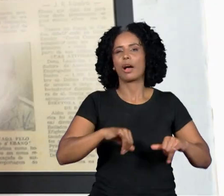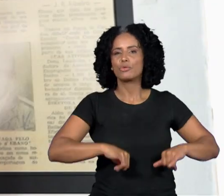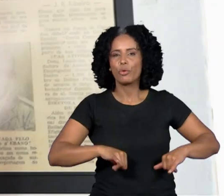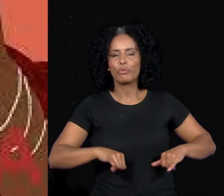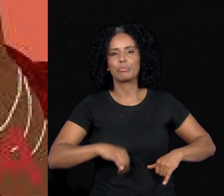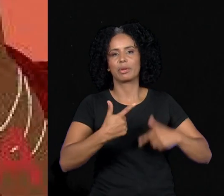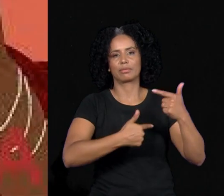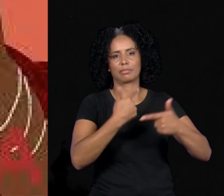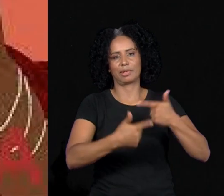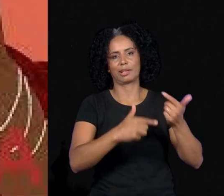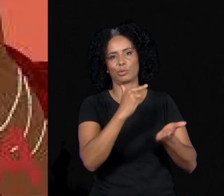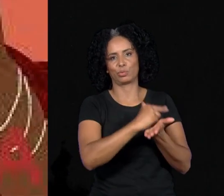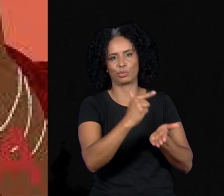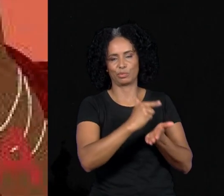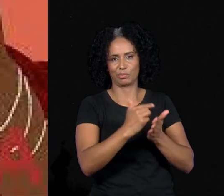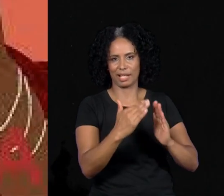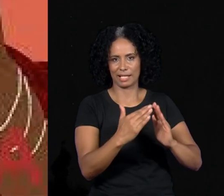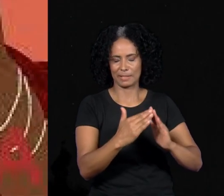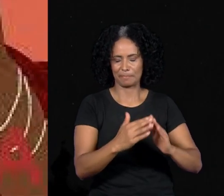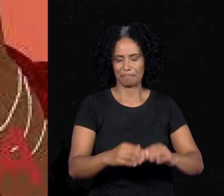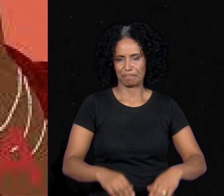domésticas.